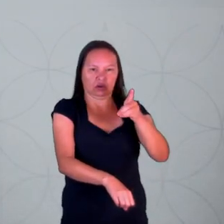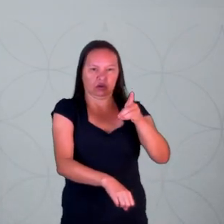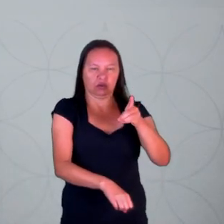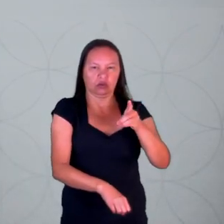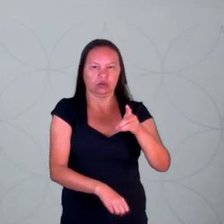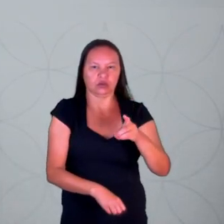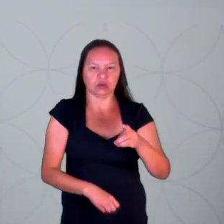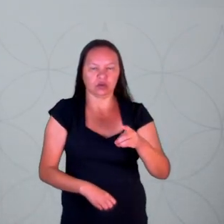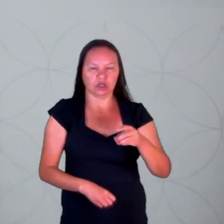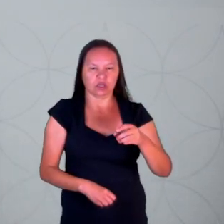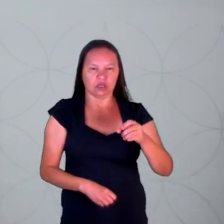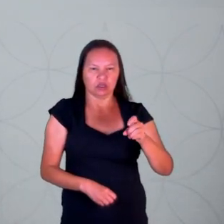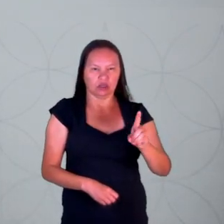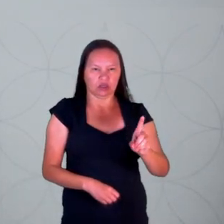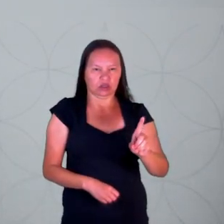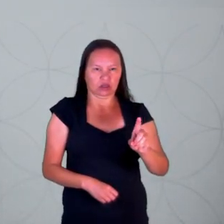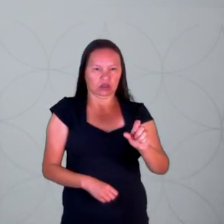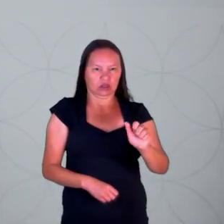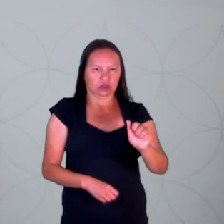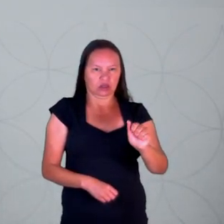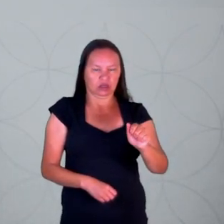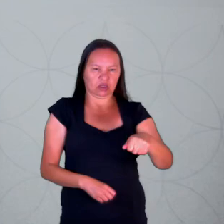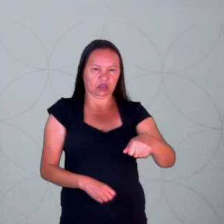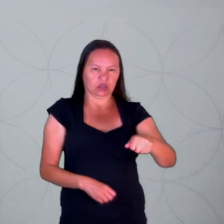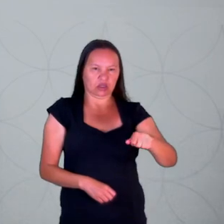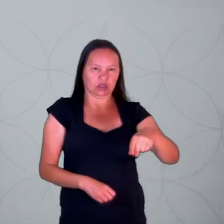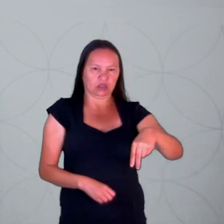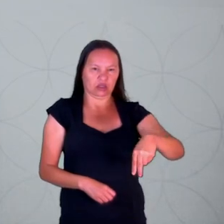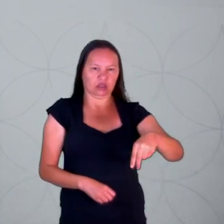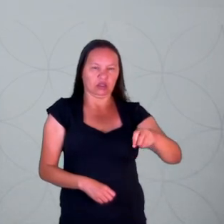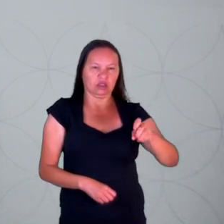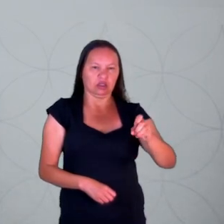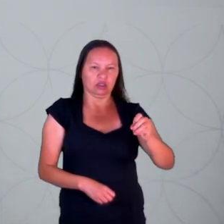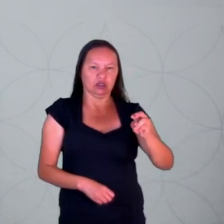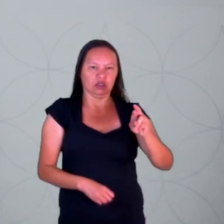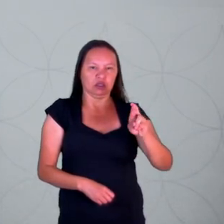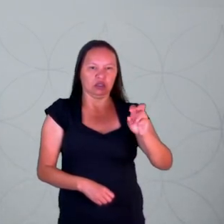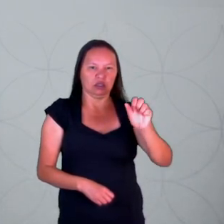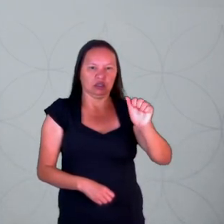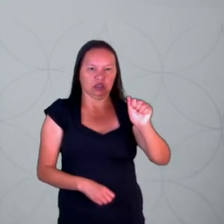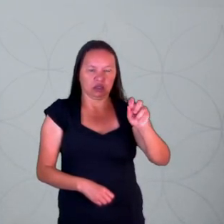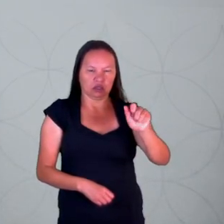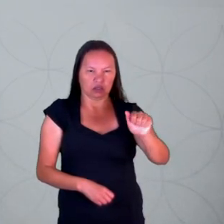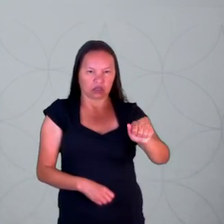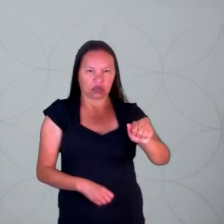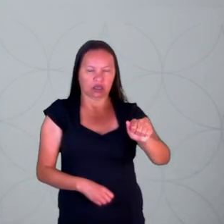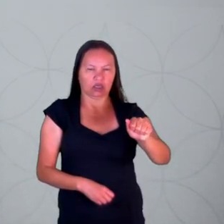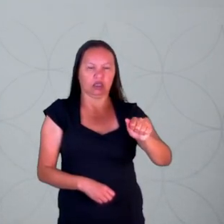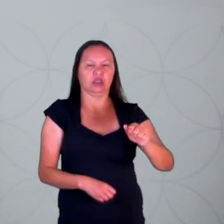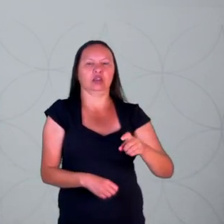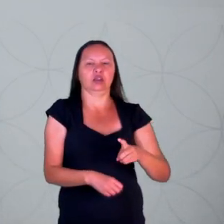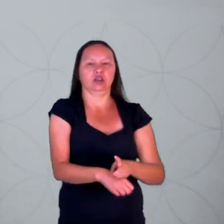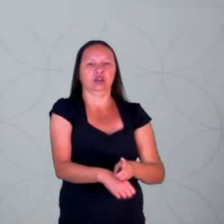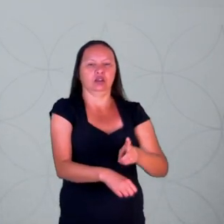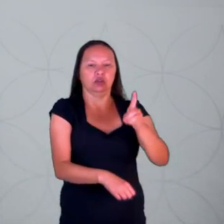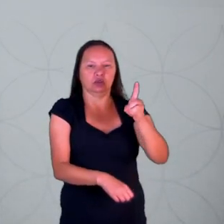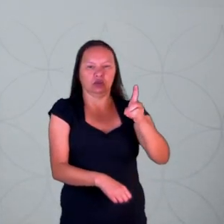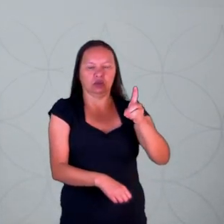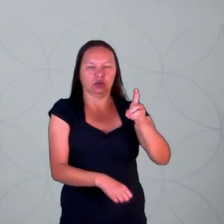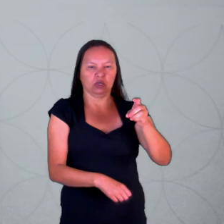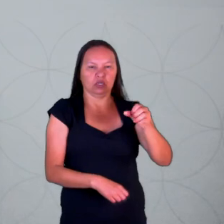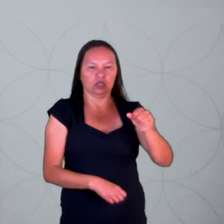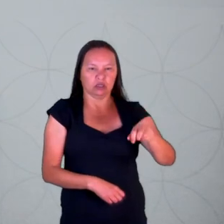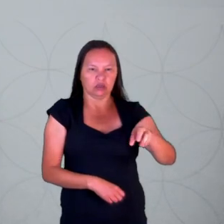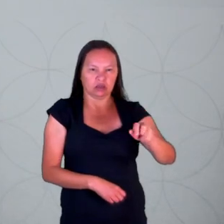Souza o procurador-geral de justiça militar Dr Antônio Pereira Duarte o procurador-geral de